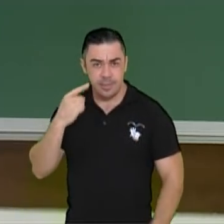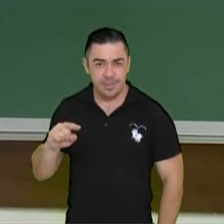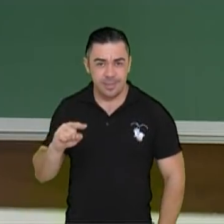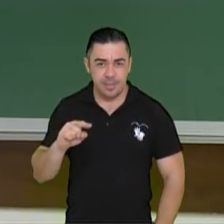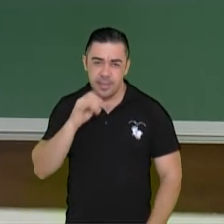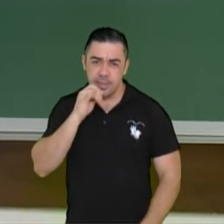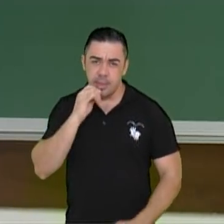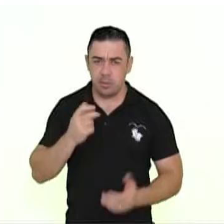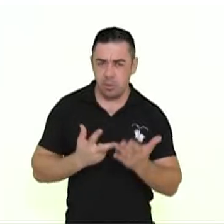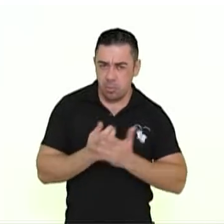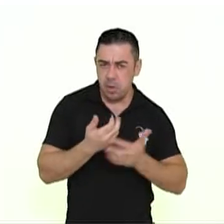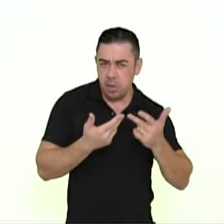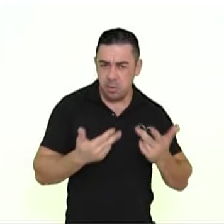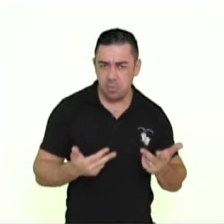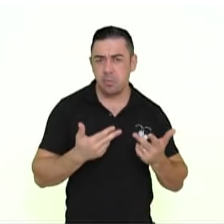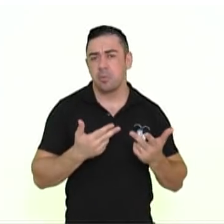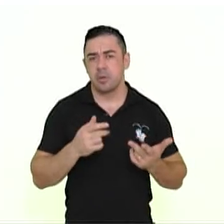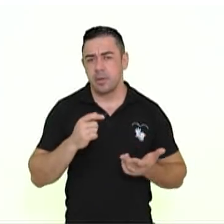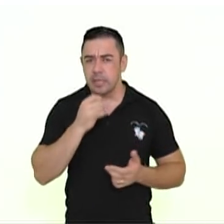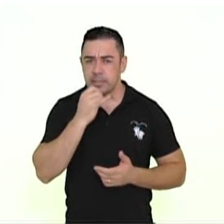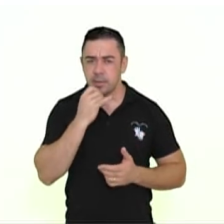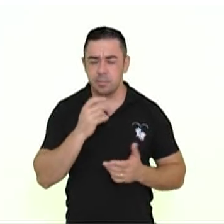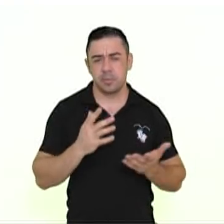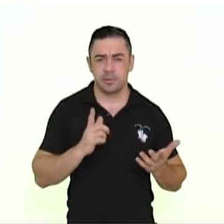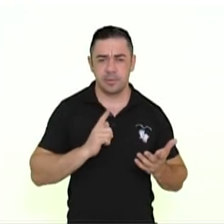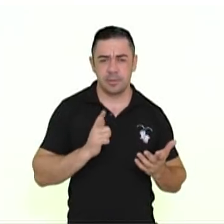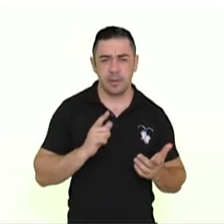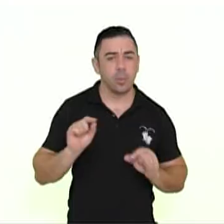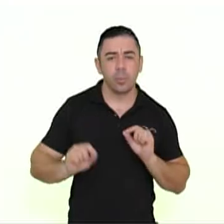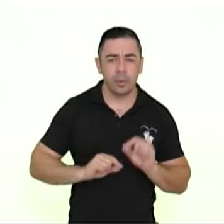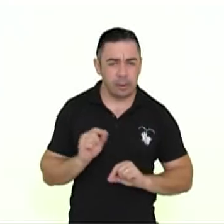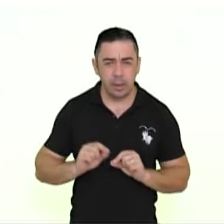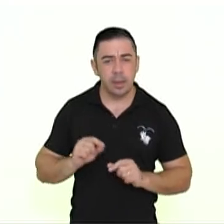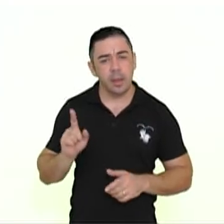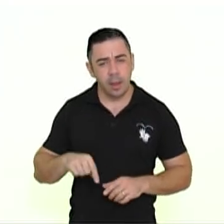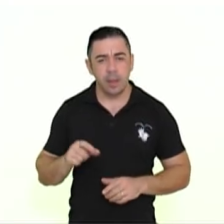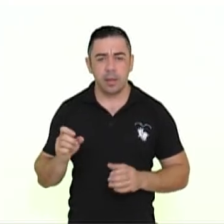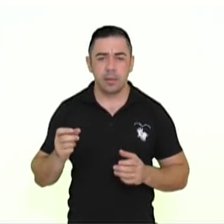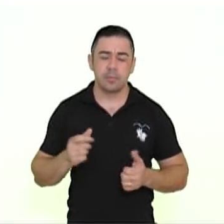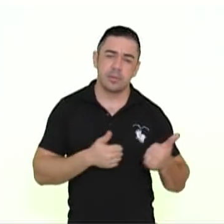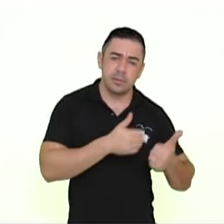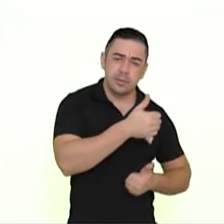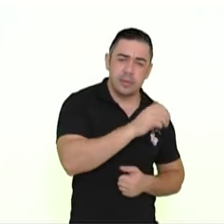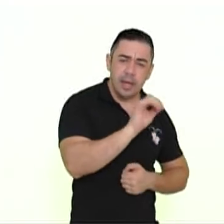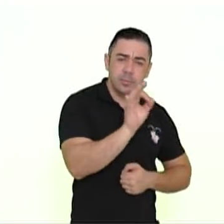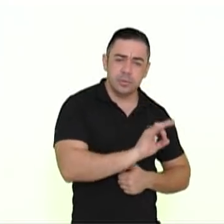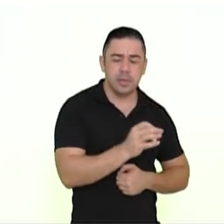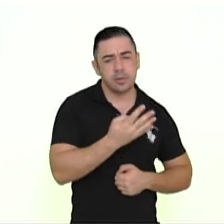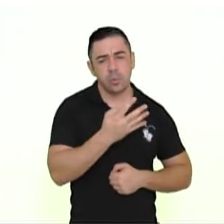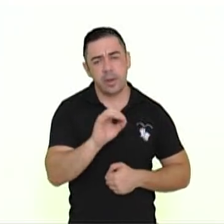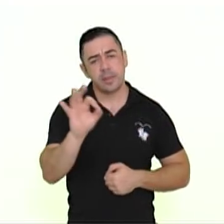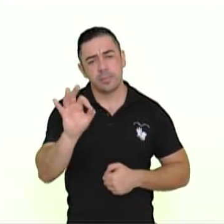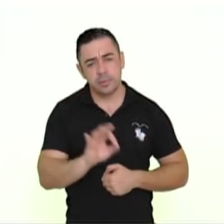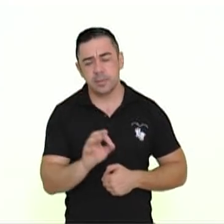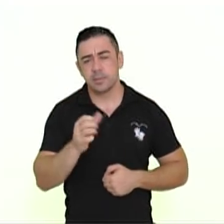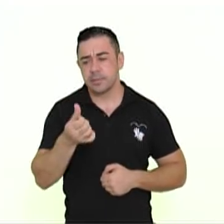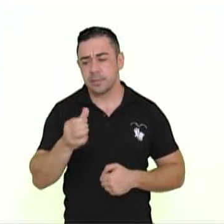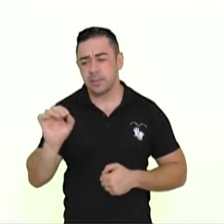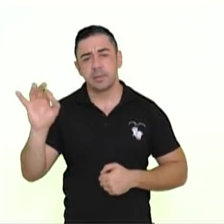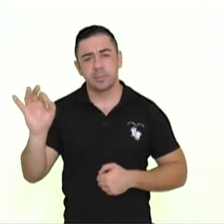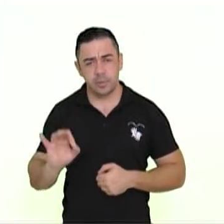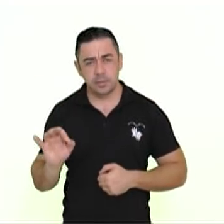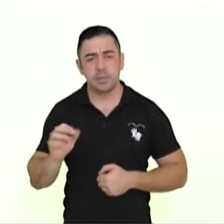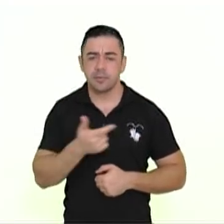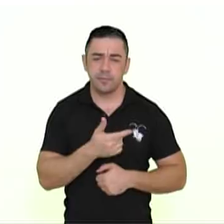né? Black Friday chegando, o que tem lá? Promoções 10%, 40%,